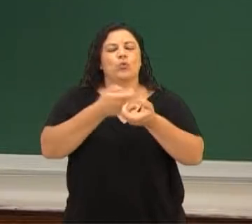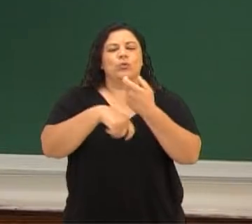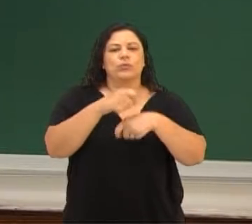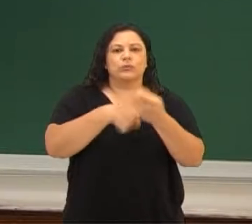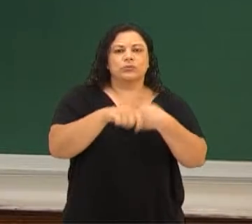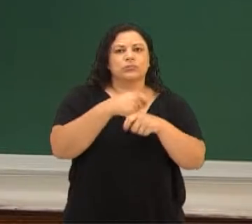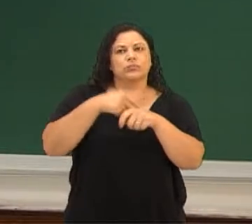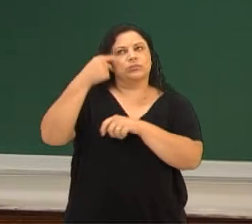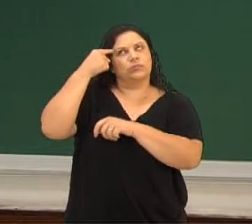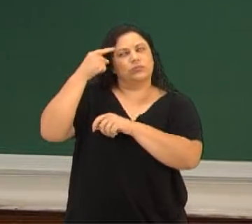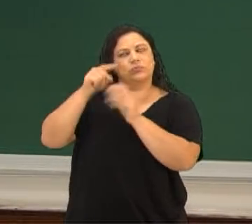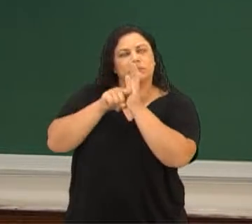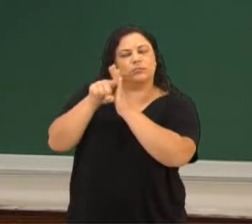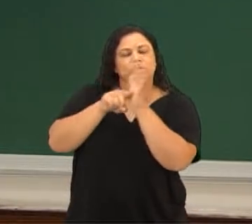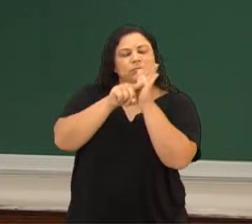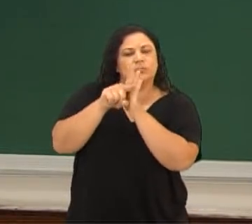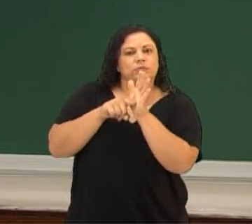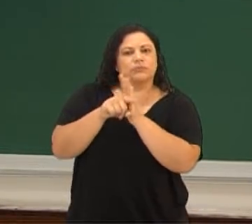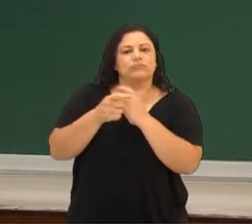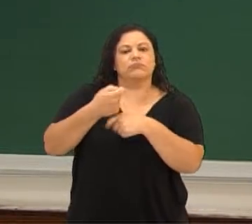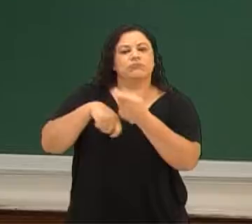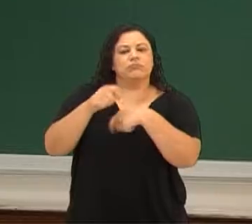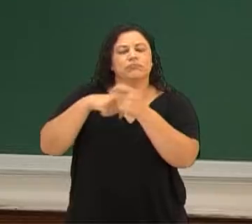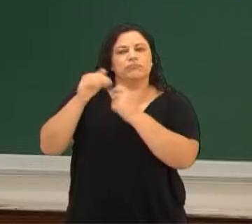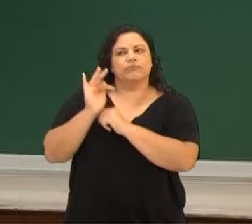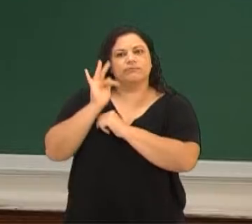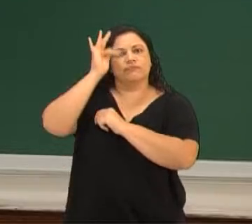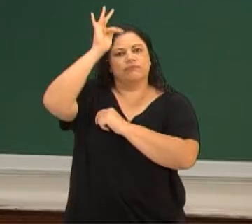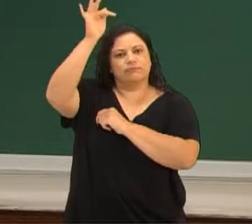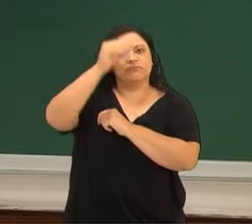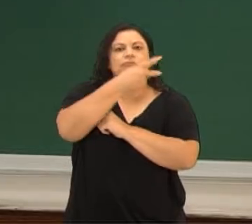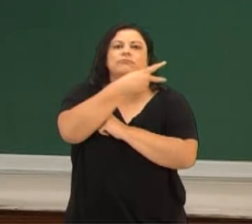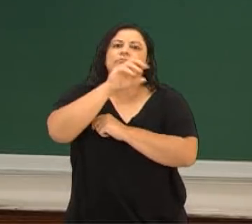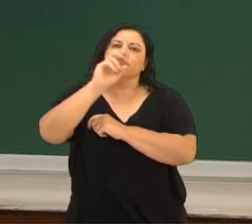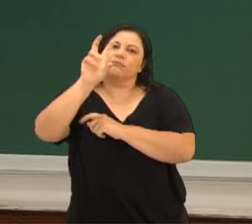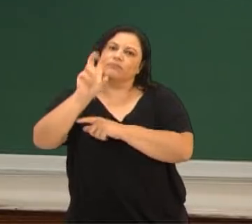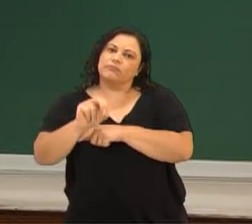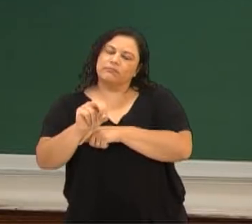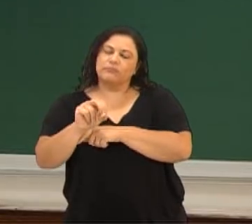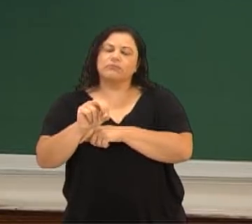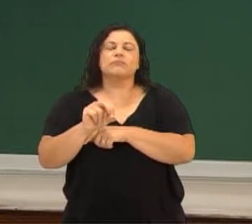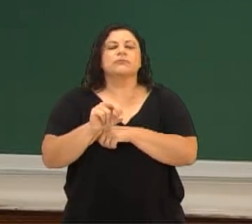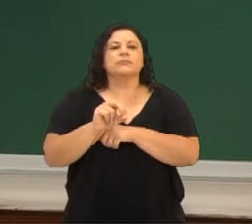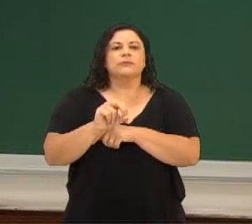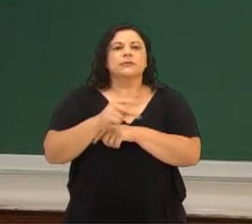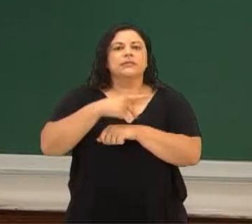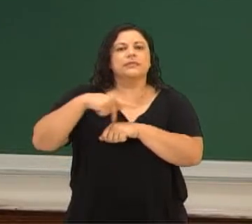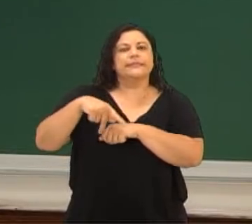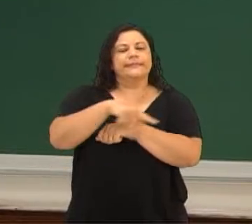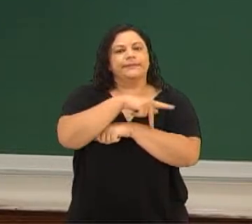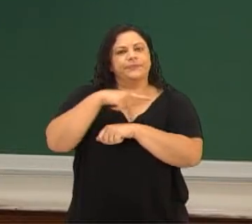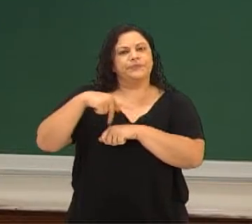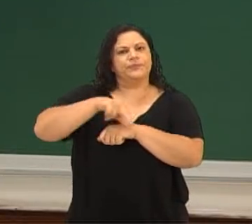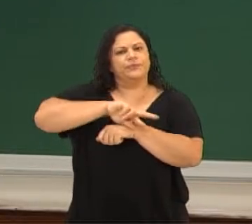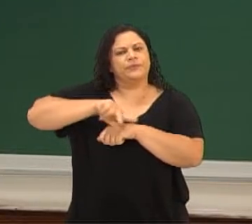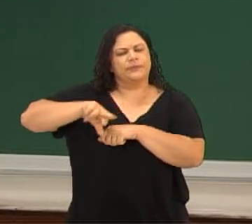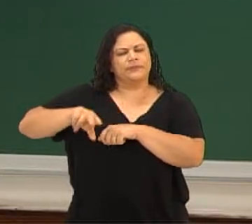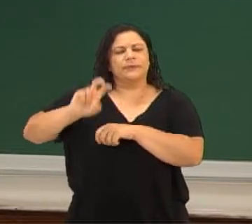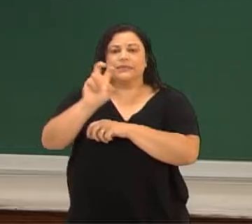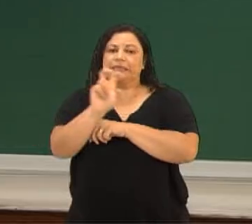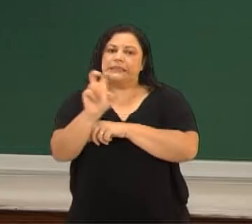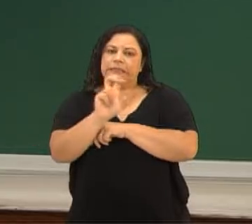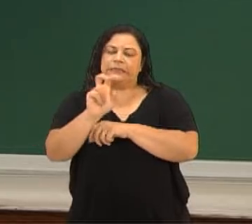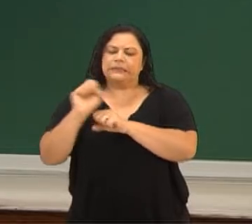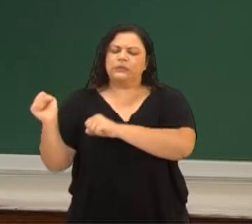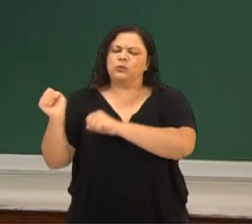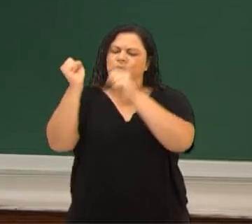previsões aí dos economistas, até 2050, essas nações serão 5 potências mundiais: